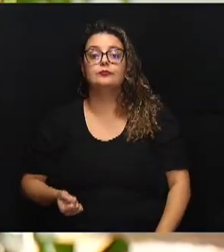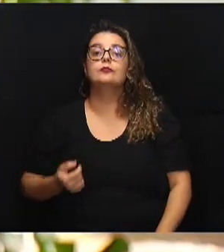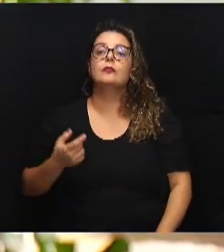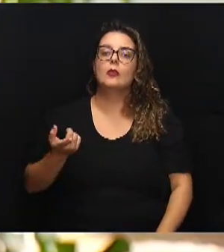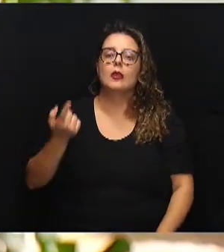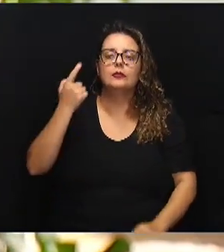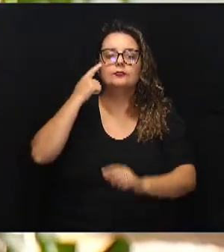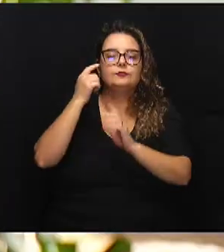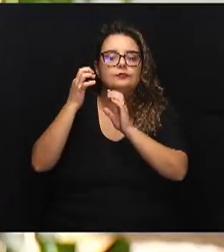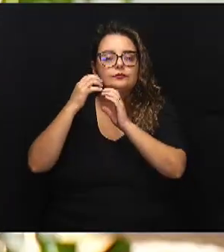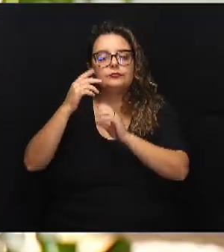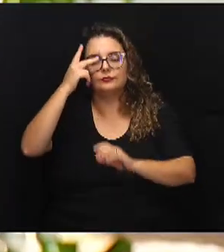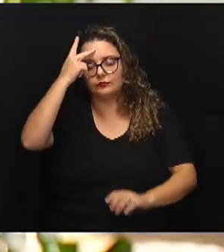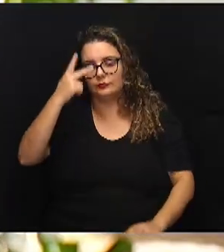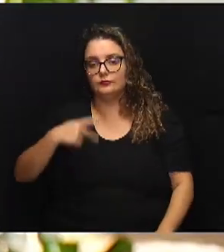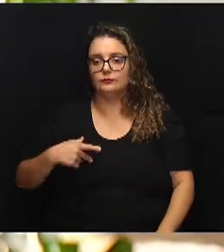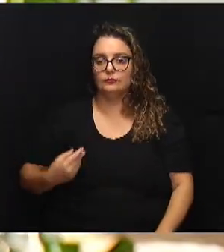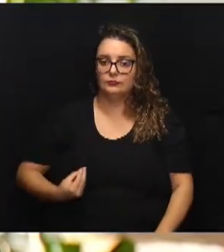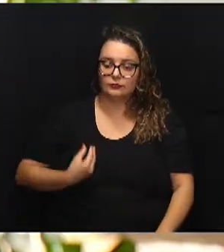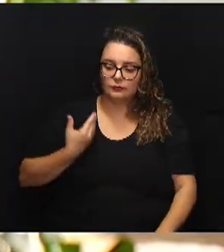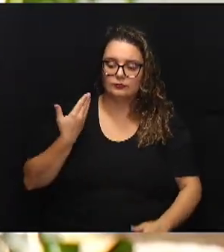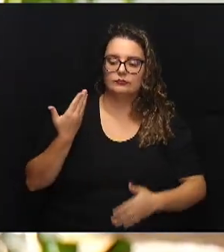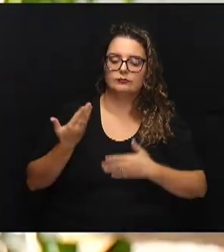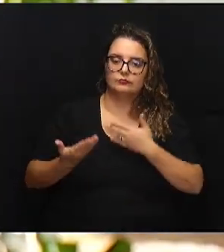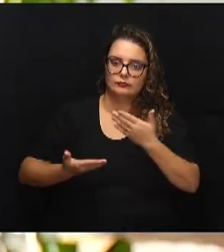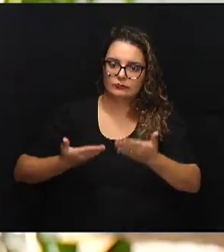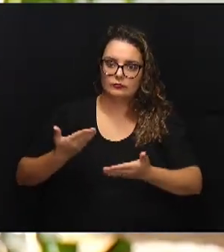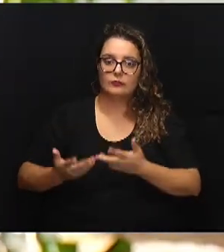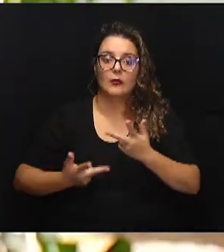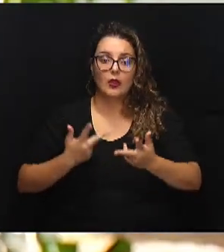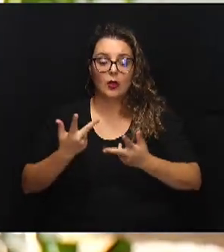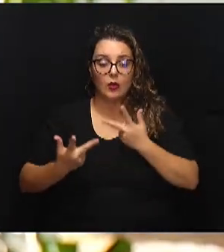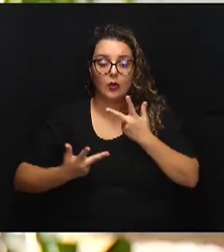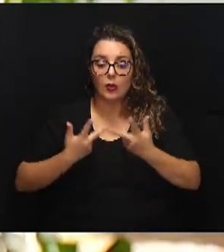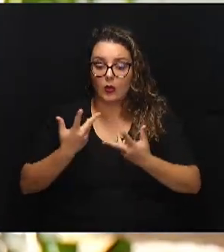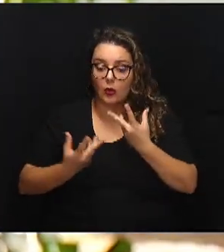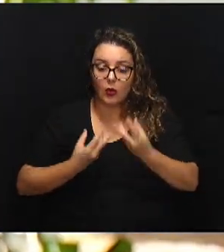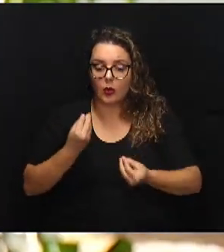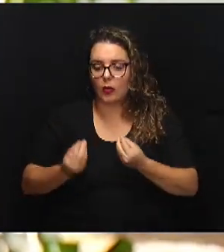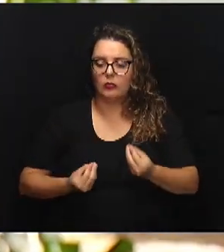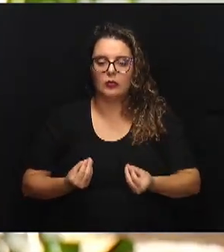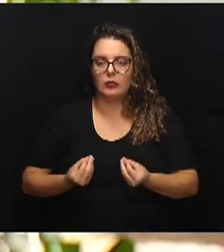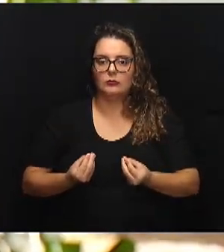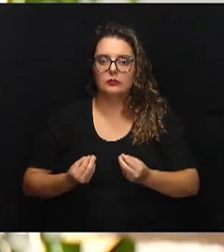refletir na própria vida, né? A própria vida ali, como a vida é concebida, como a vida é gerada.